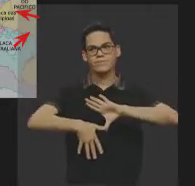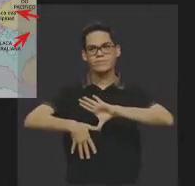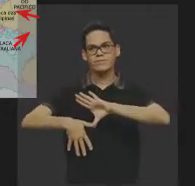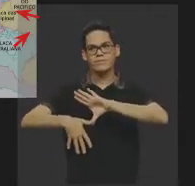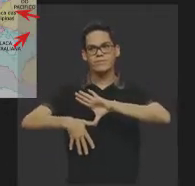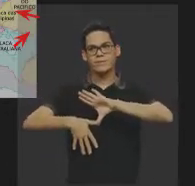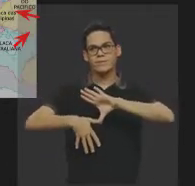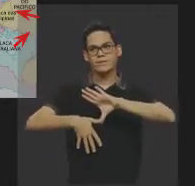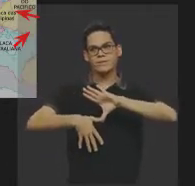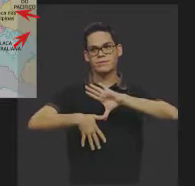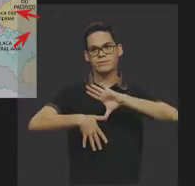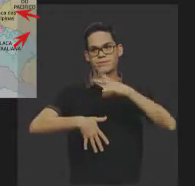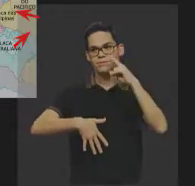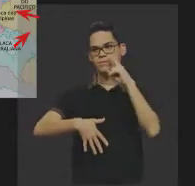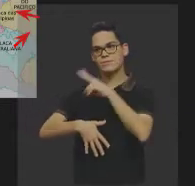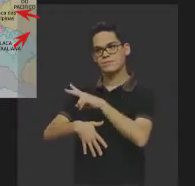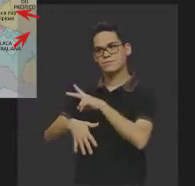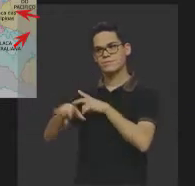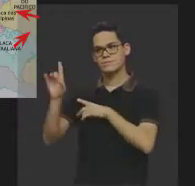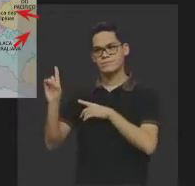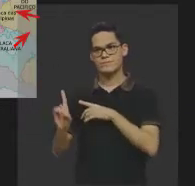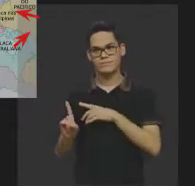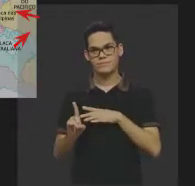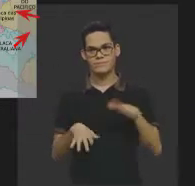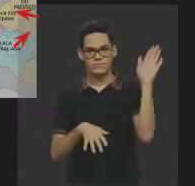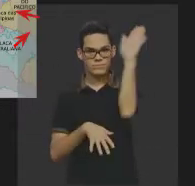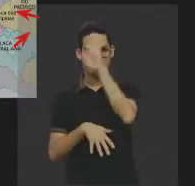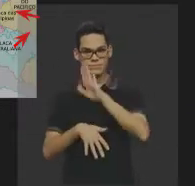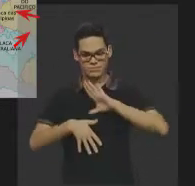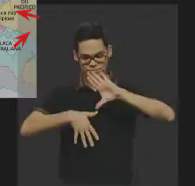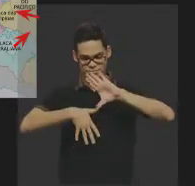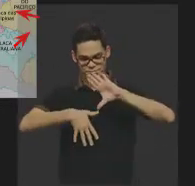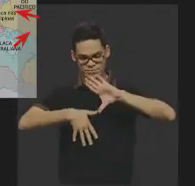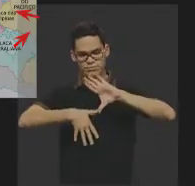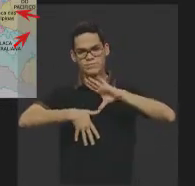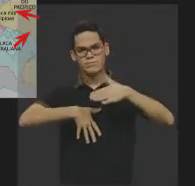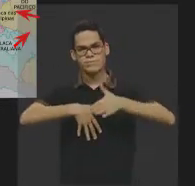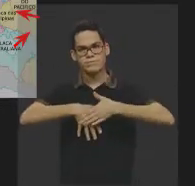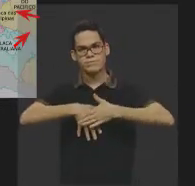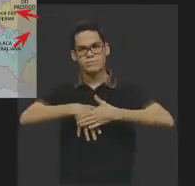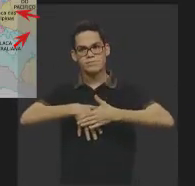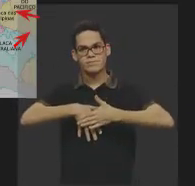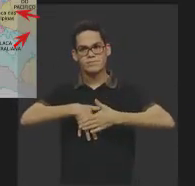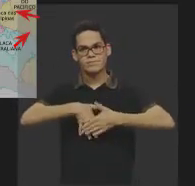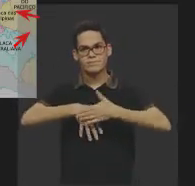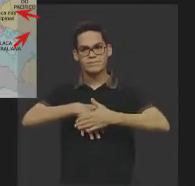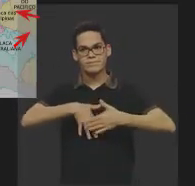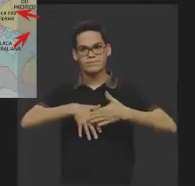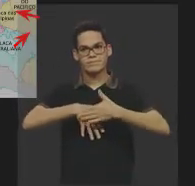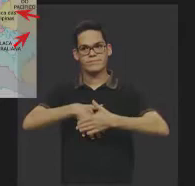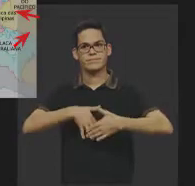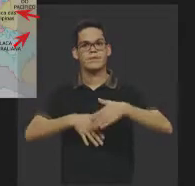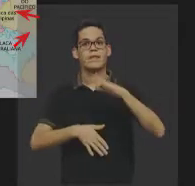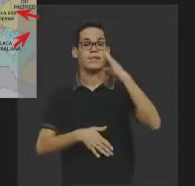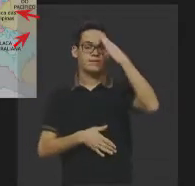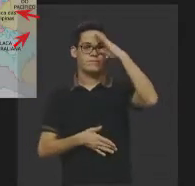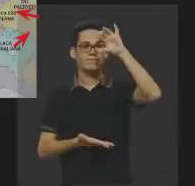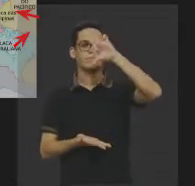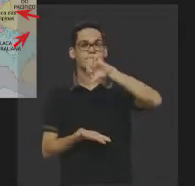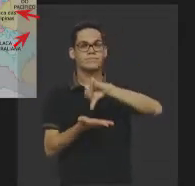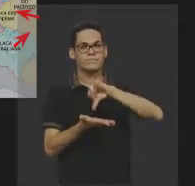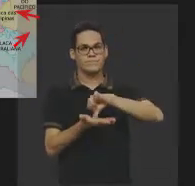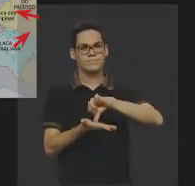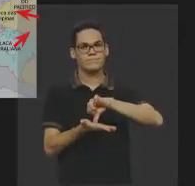para a direita dele, o Brasil está logo nesse início, ou seja, ele começa ali no meio da placa tectônica. E no